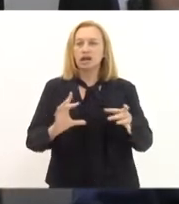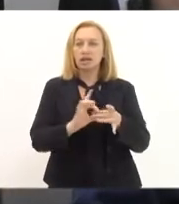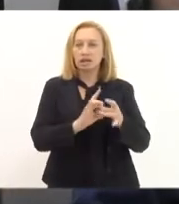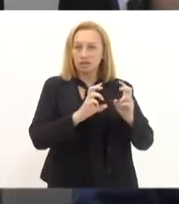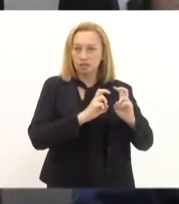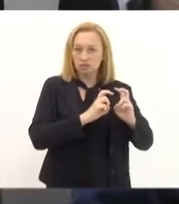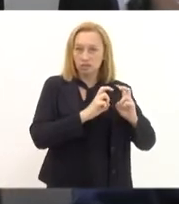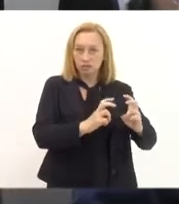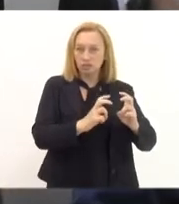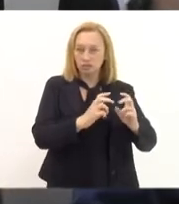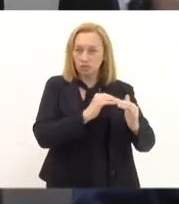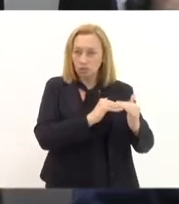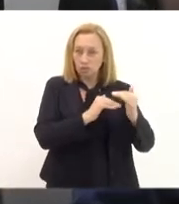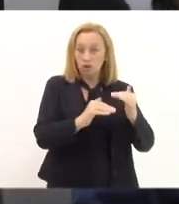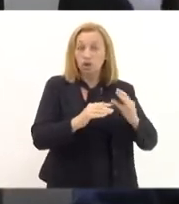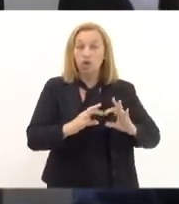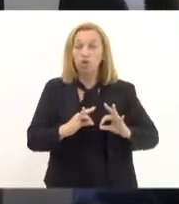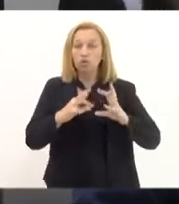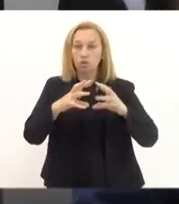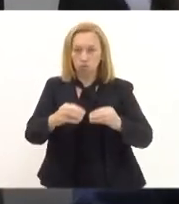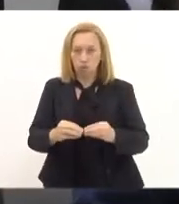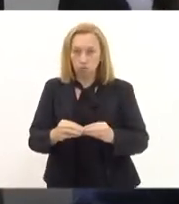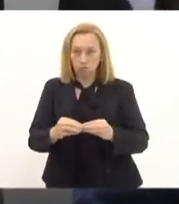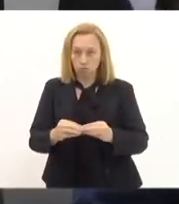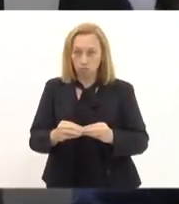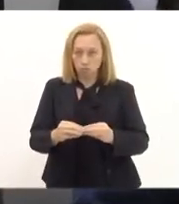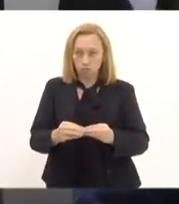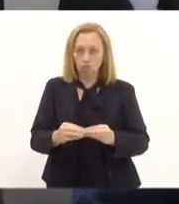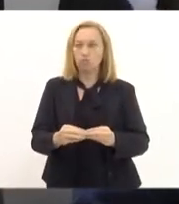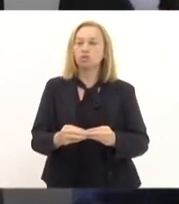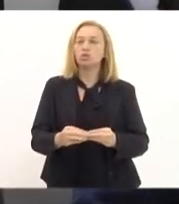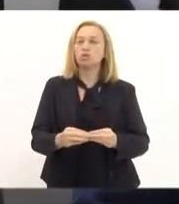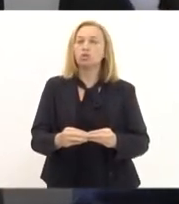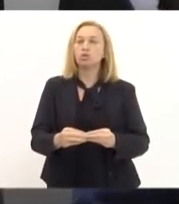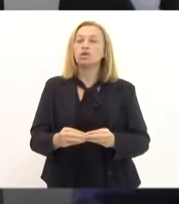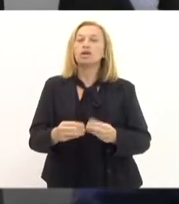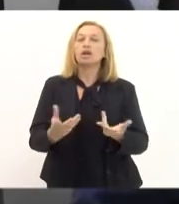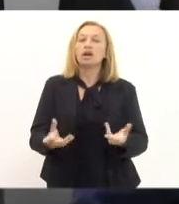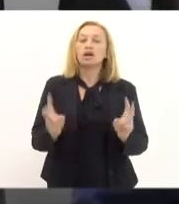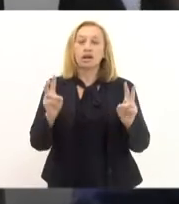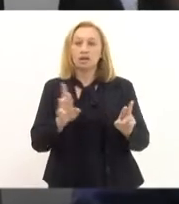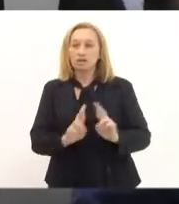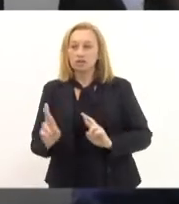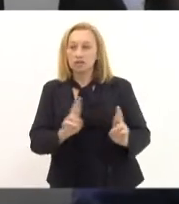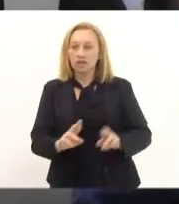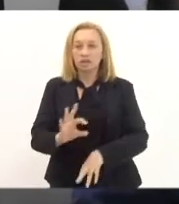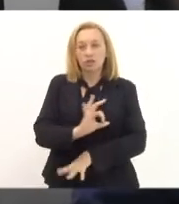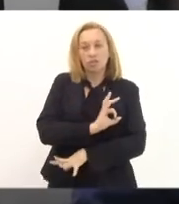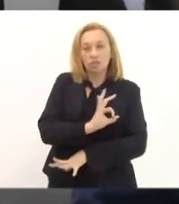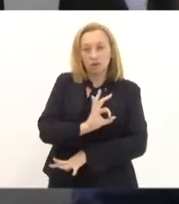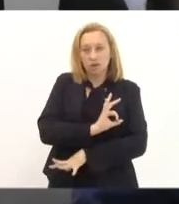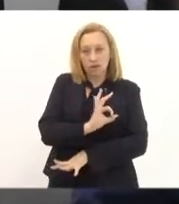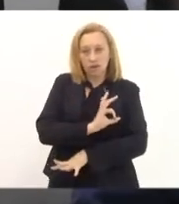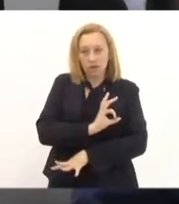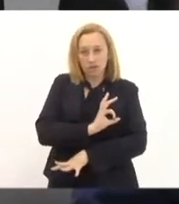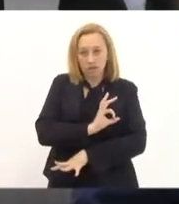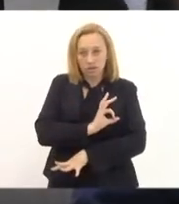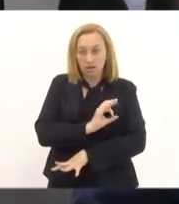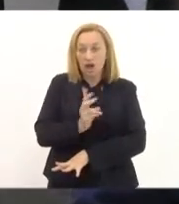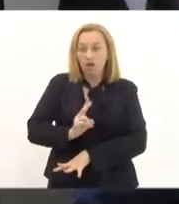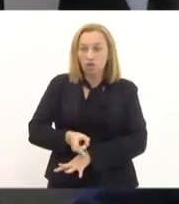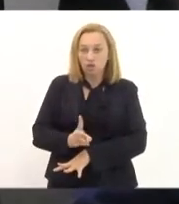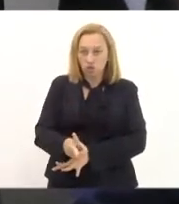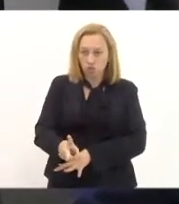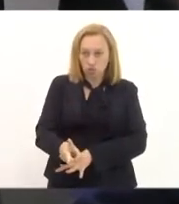e dentro dos vagões que resultaram em procedimentos policiais a persecução penal a continuidade